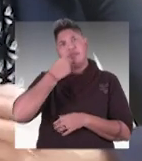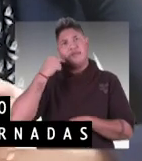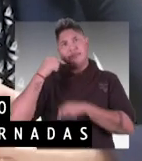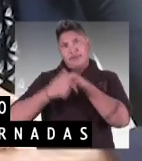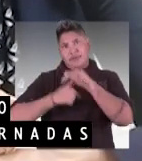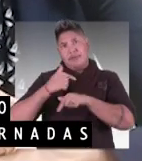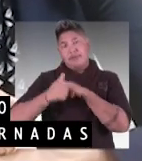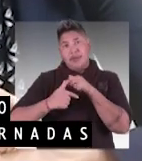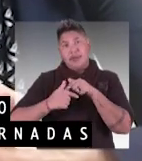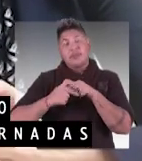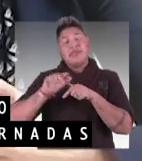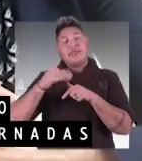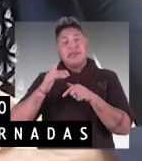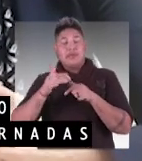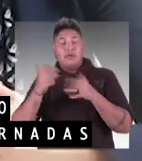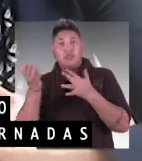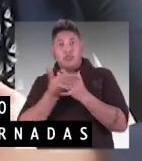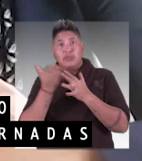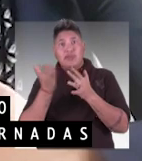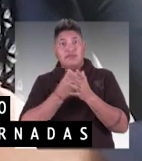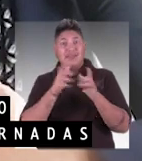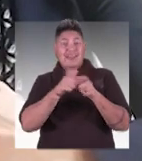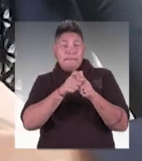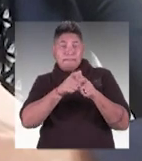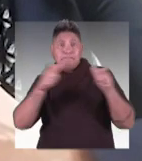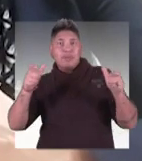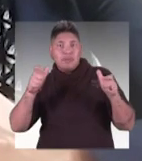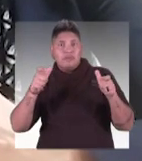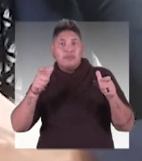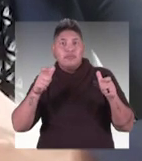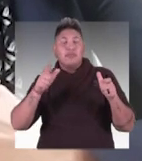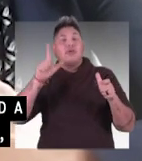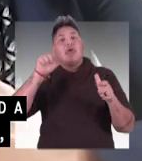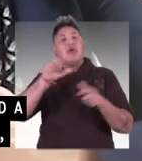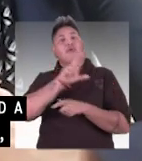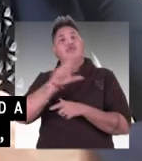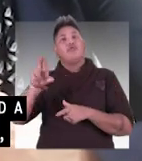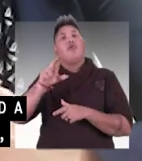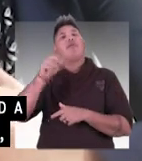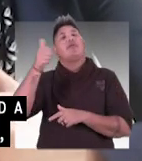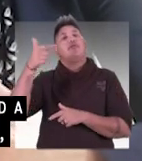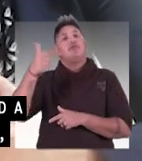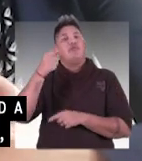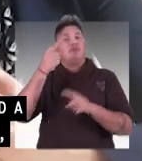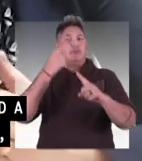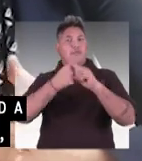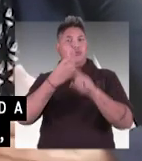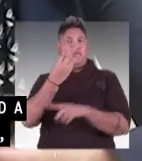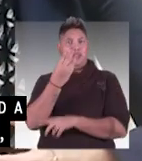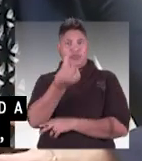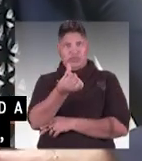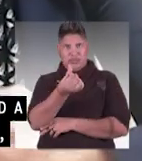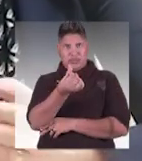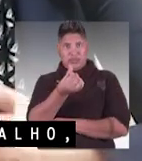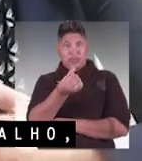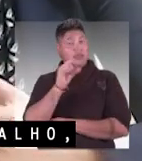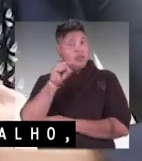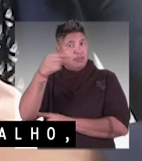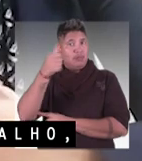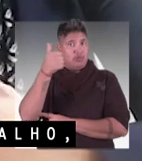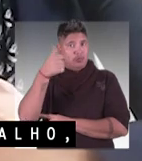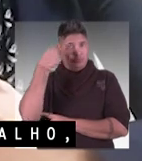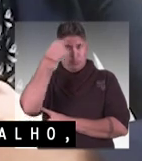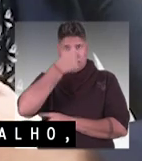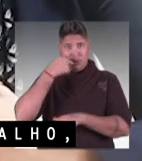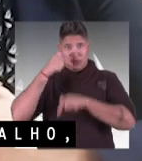consecutivas, consequentemente, o intervalo entre as jornadas deve ser maior. É a chamada jornada 12/36, em que após